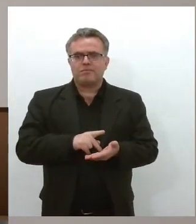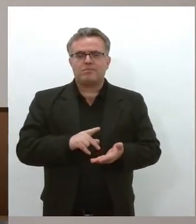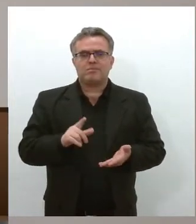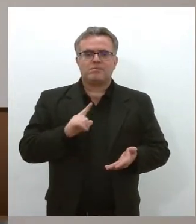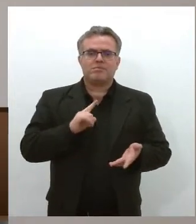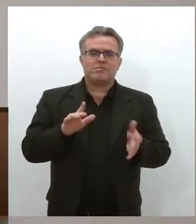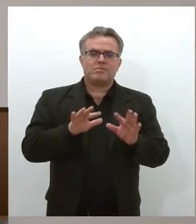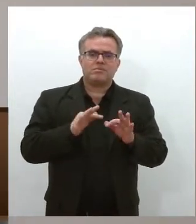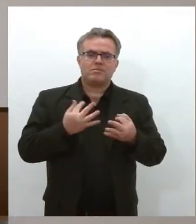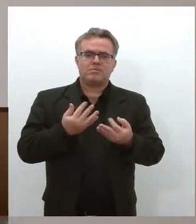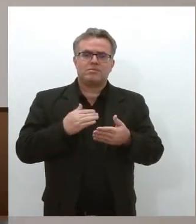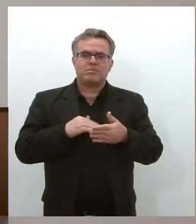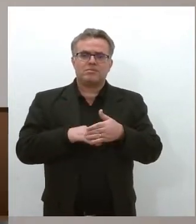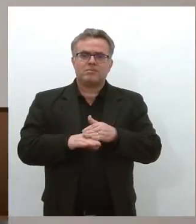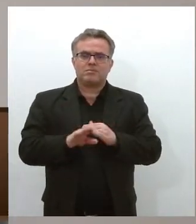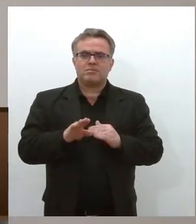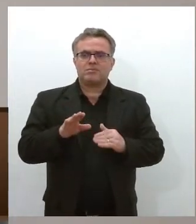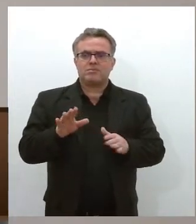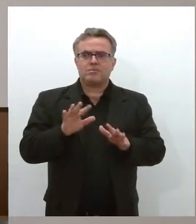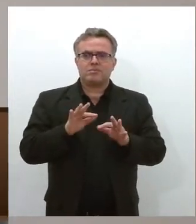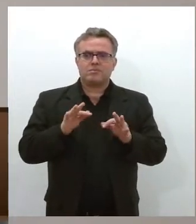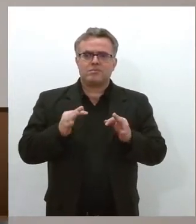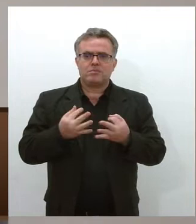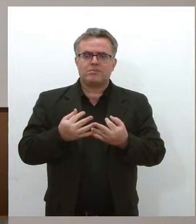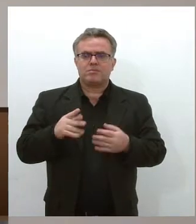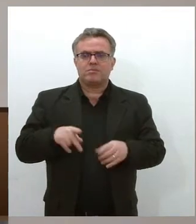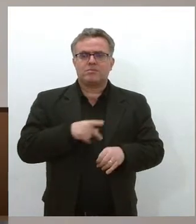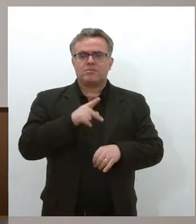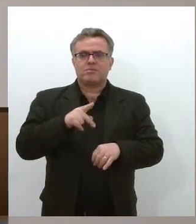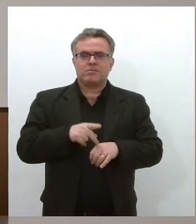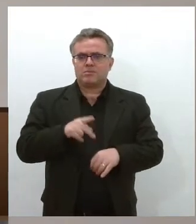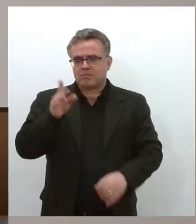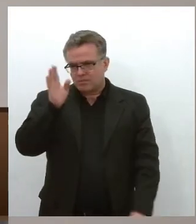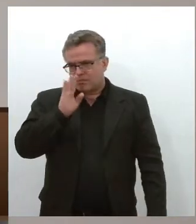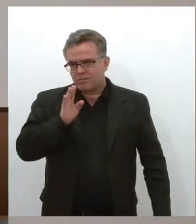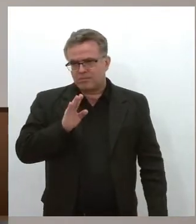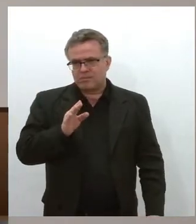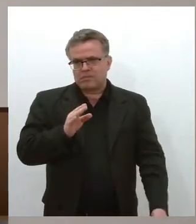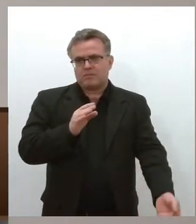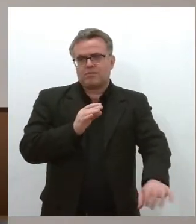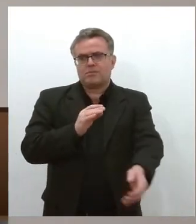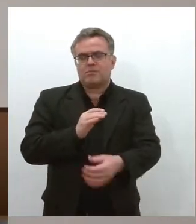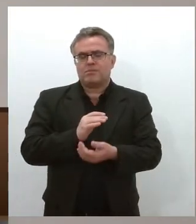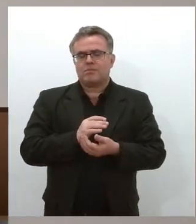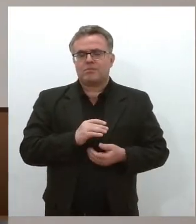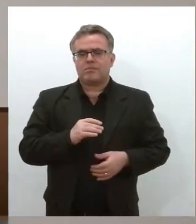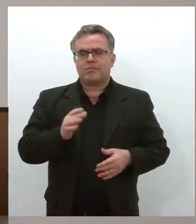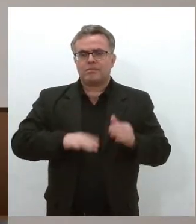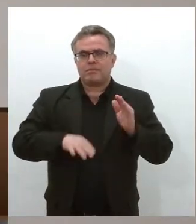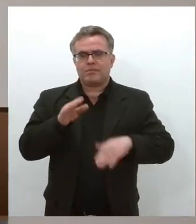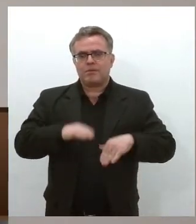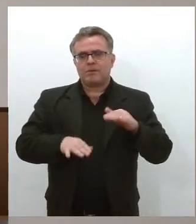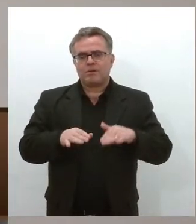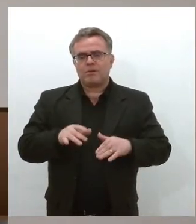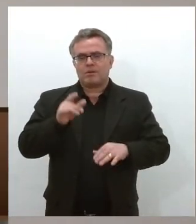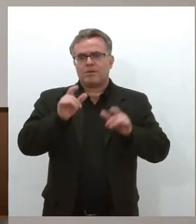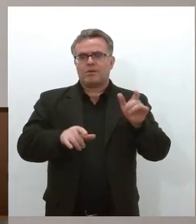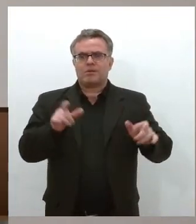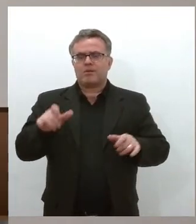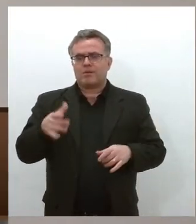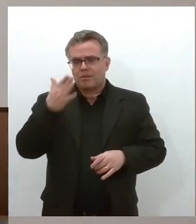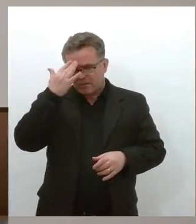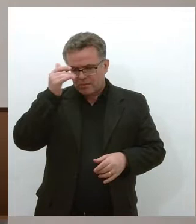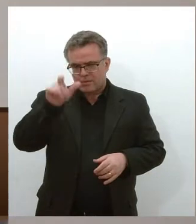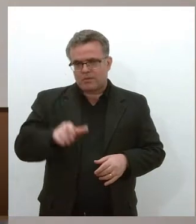da política em todo o Brasil, em todas as cidades e municípios, e muitas das vezes o nome do homem, ele se sobrepõe, ele tem o